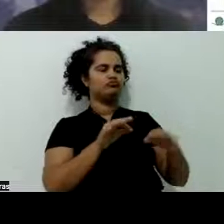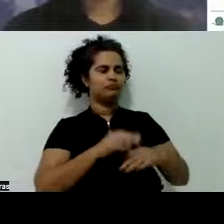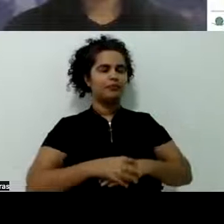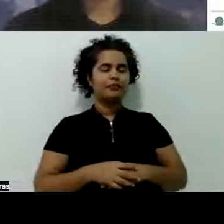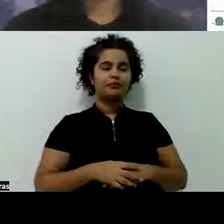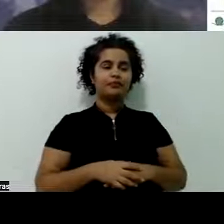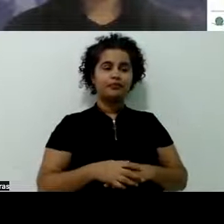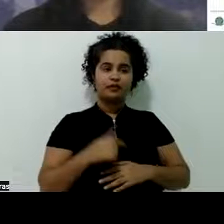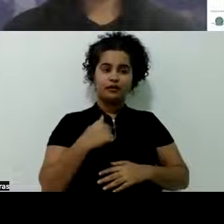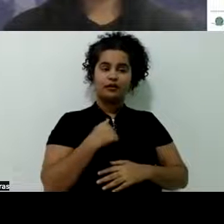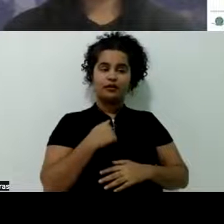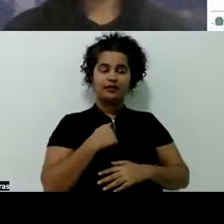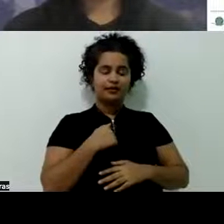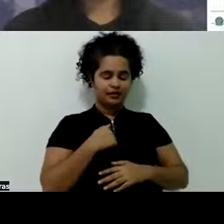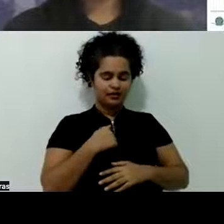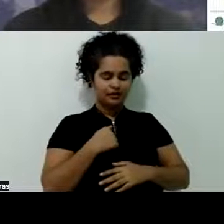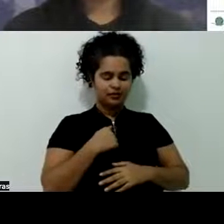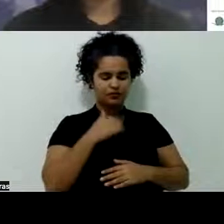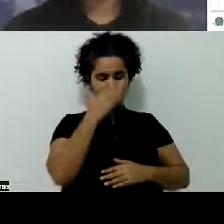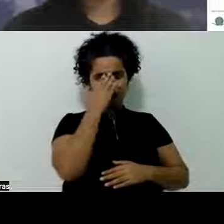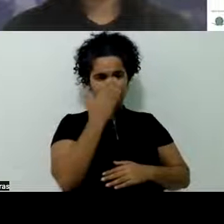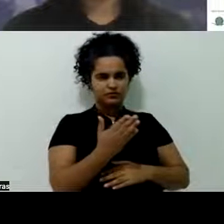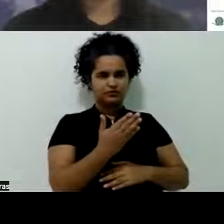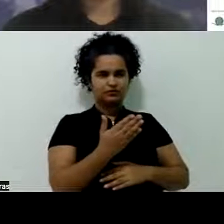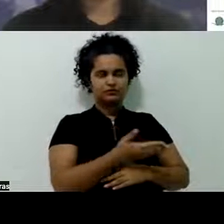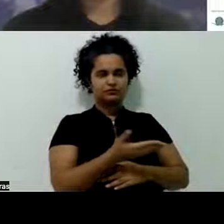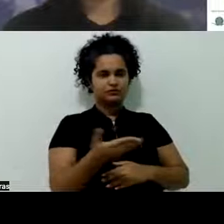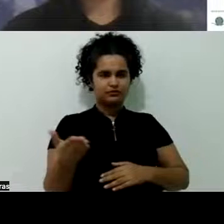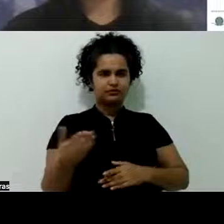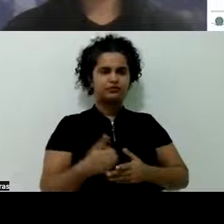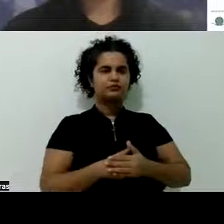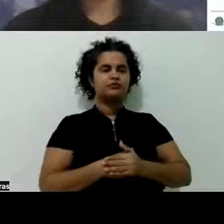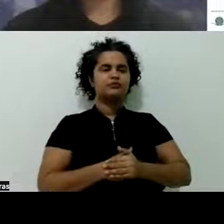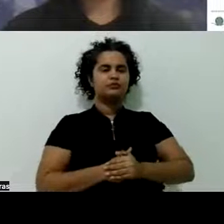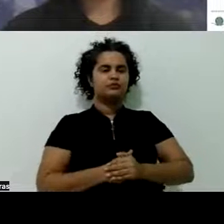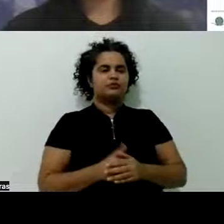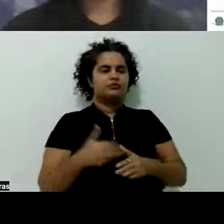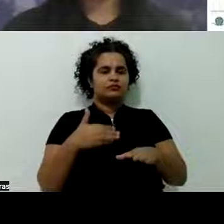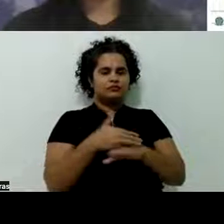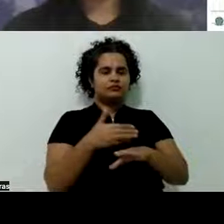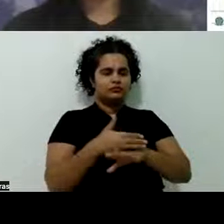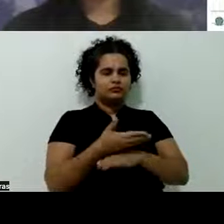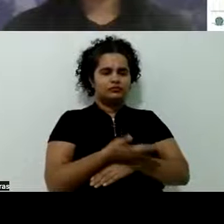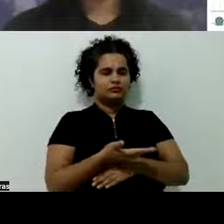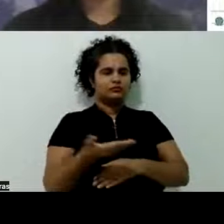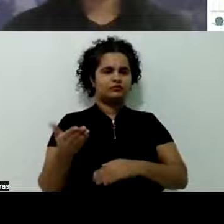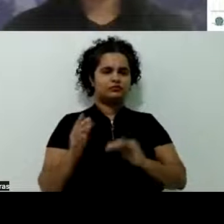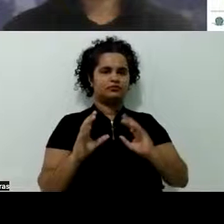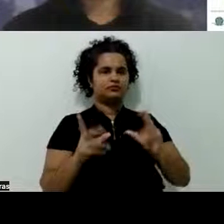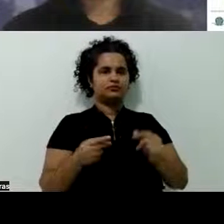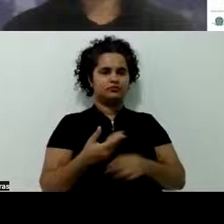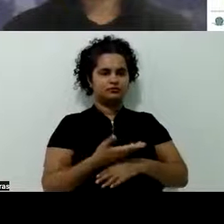Eu estou muito grata, tá, pela participação de todos e